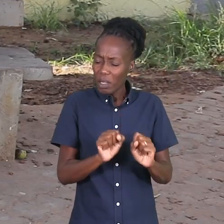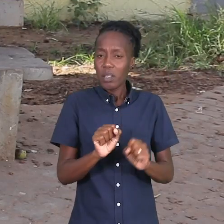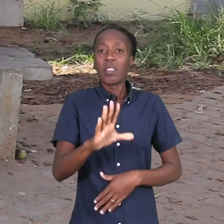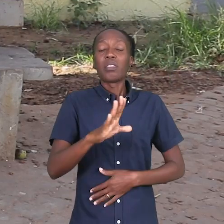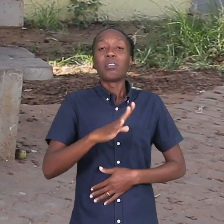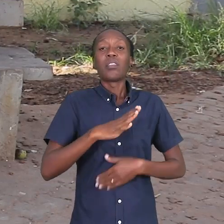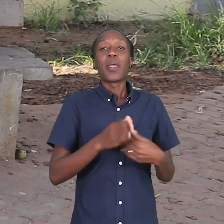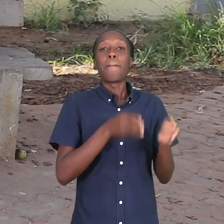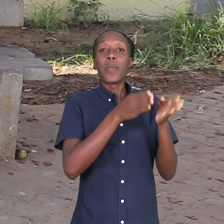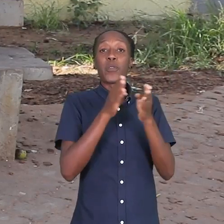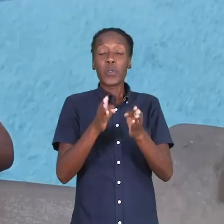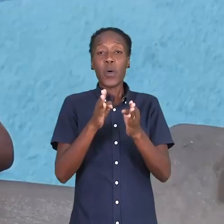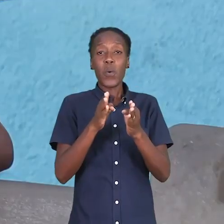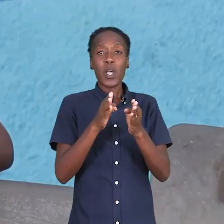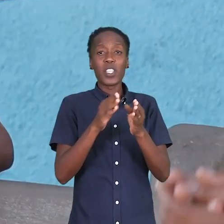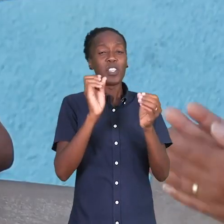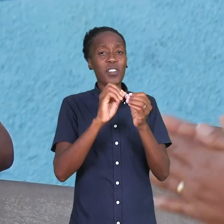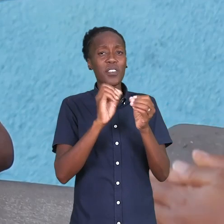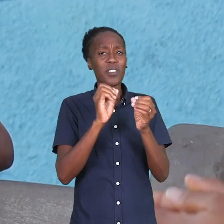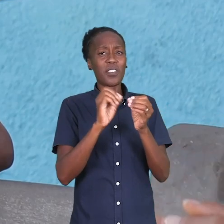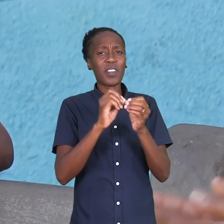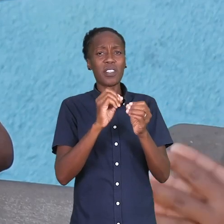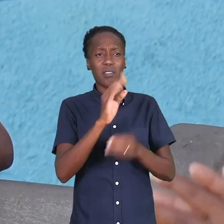garantimos que saiam de lá exemplos positivos? Como a Sheila mesmo disse,